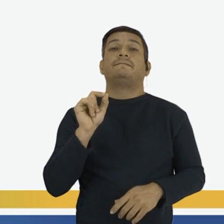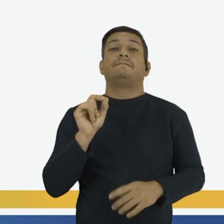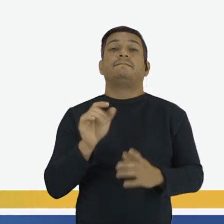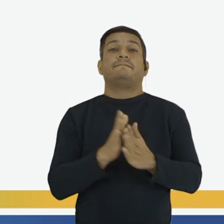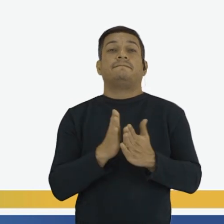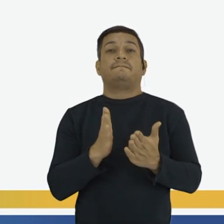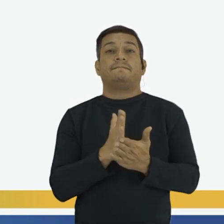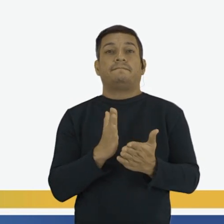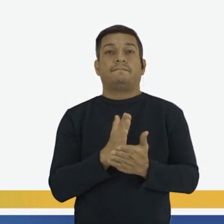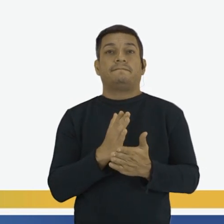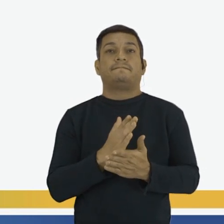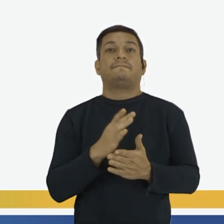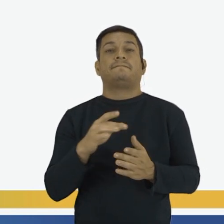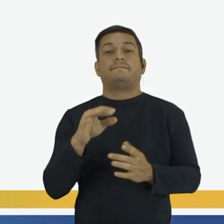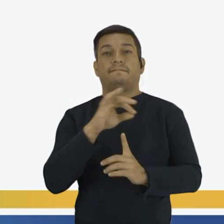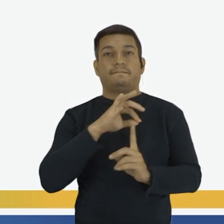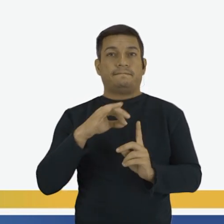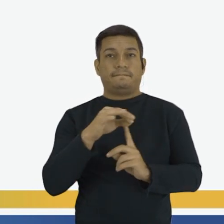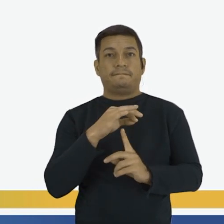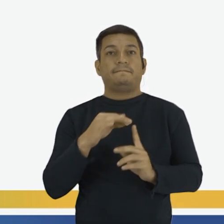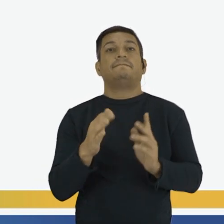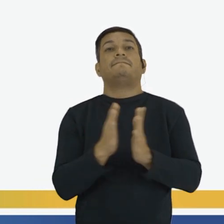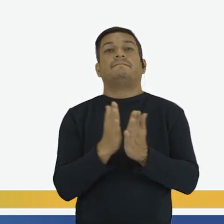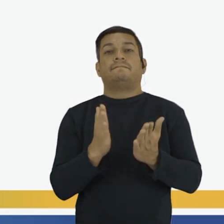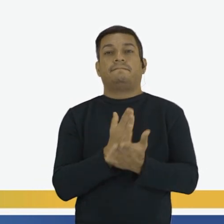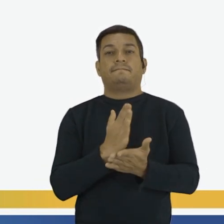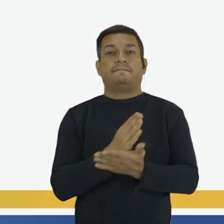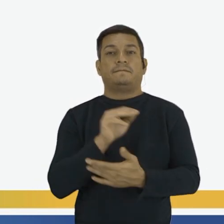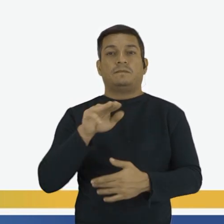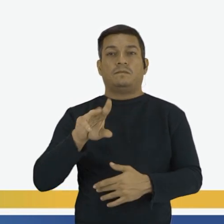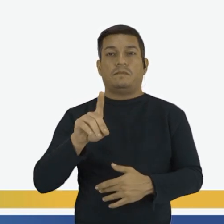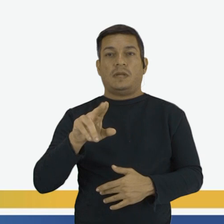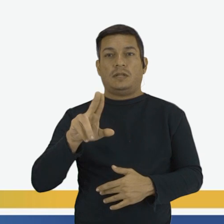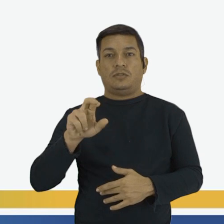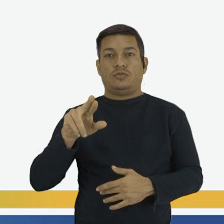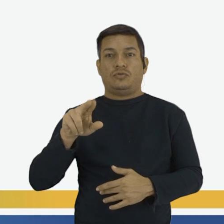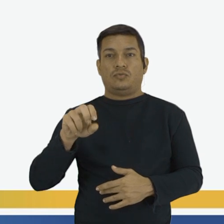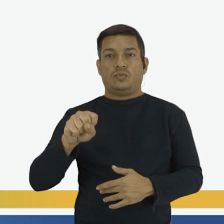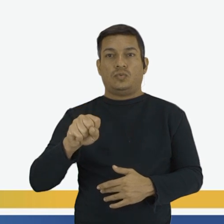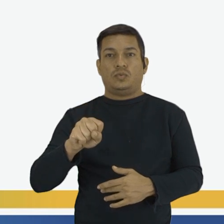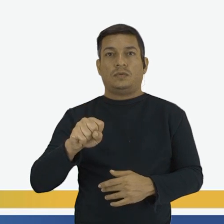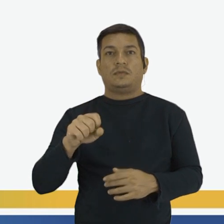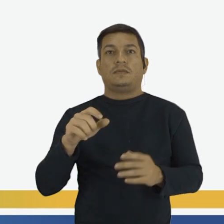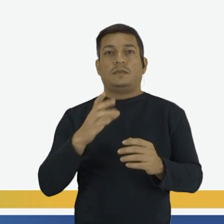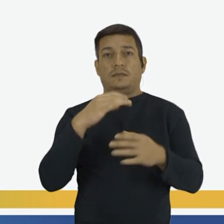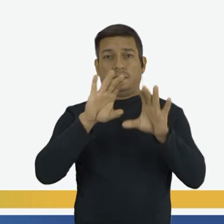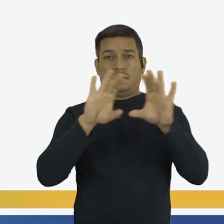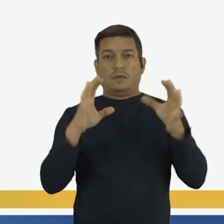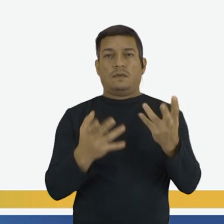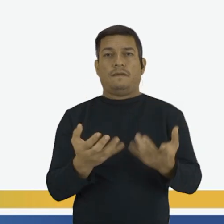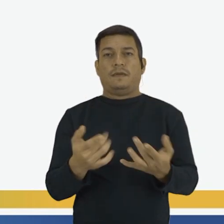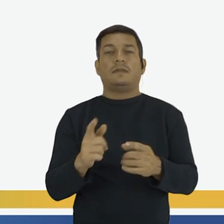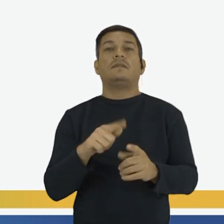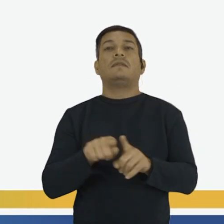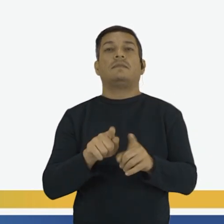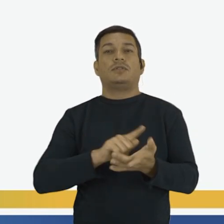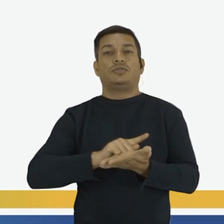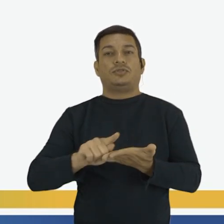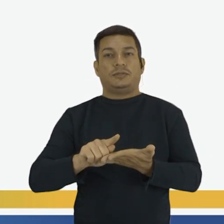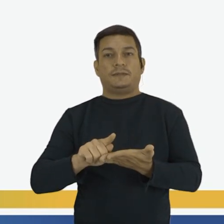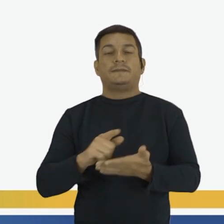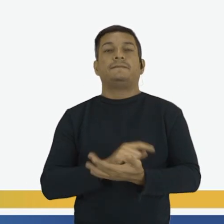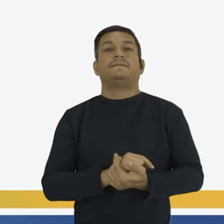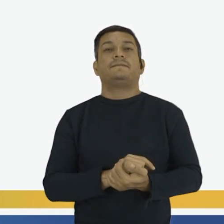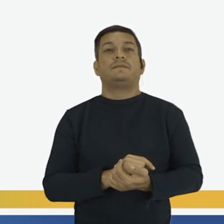dos espíritos, né? O livro dos médiuns, Céu e Inferno e Gênesis. E